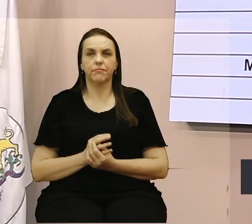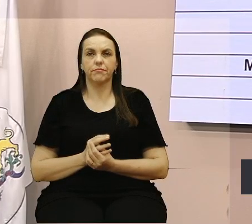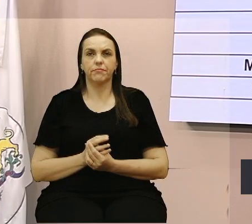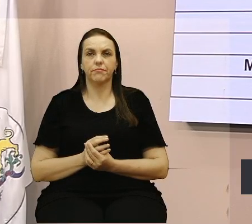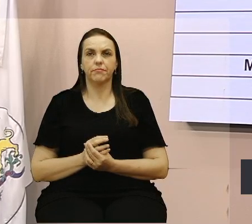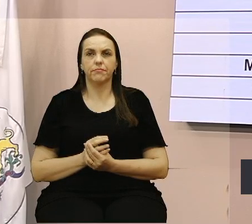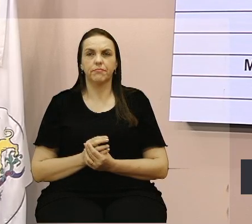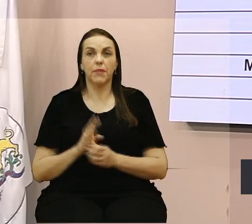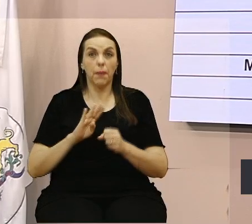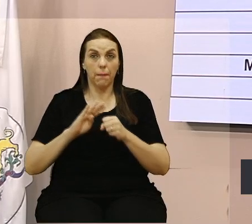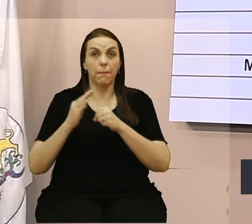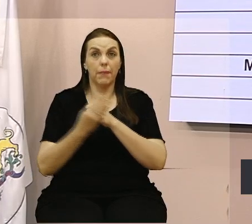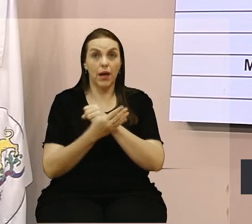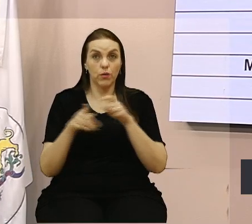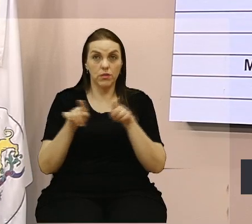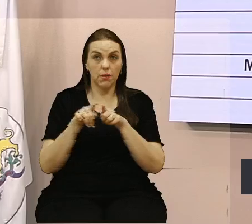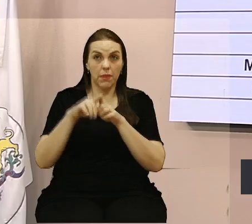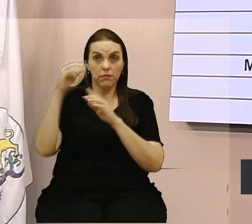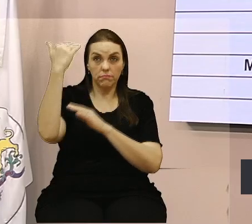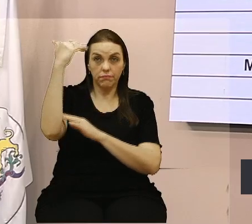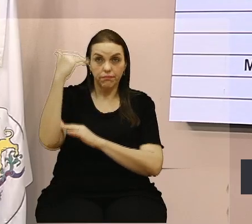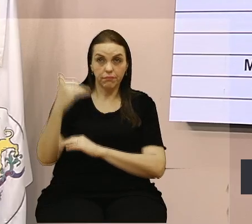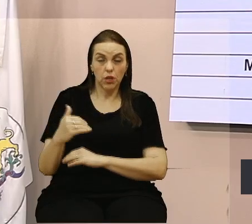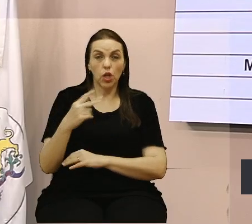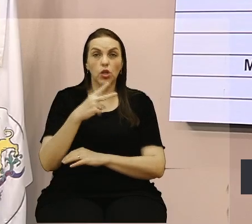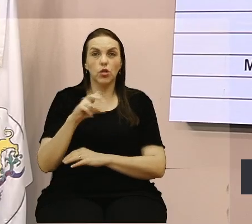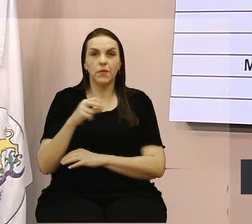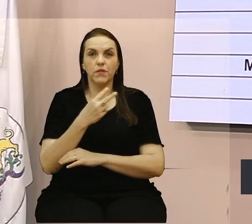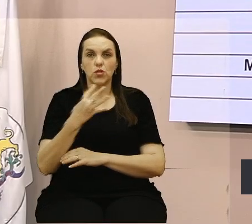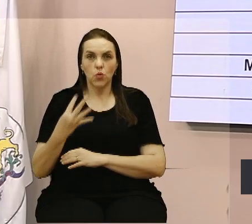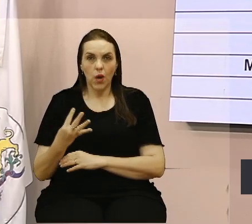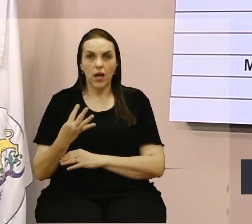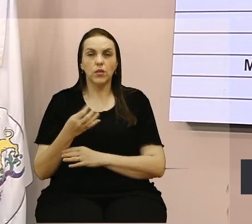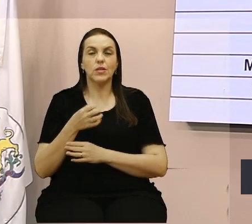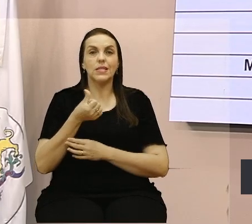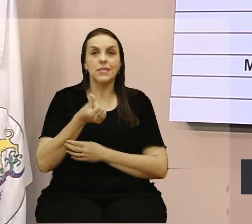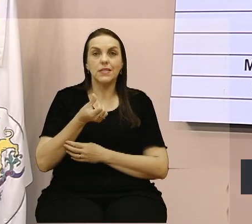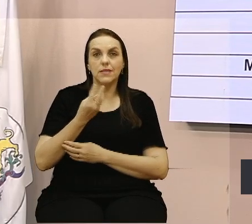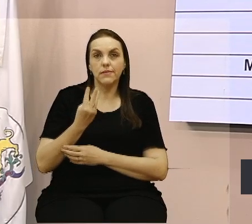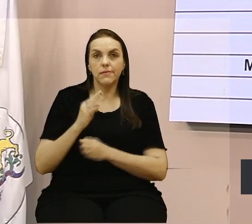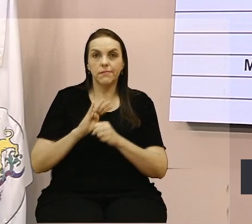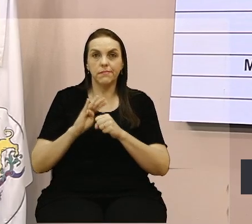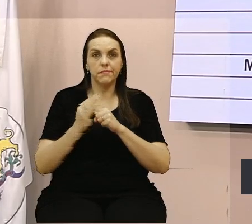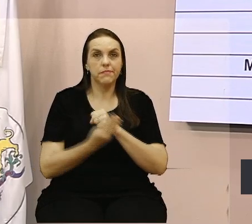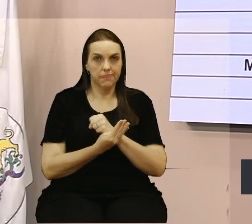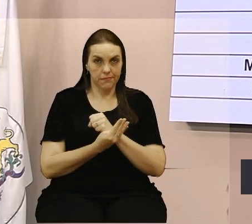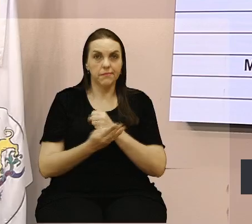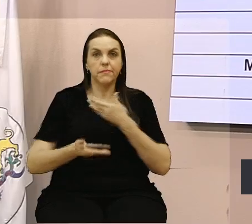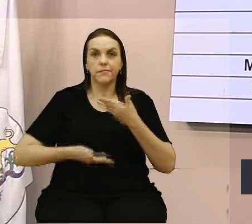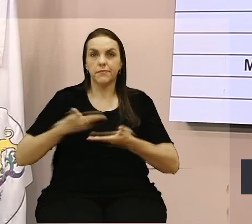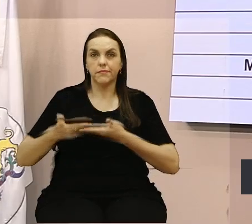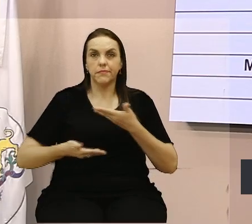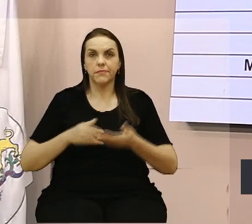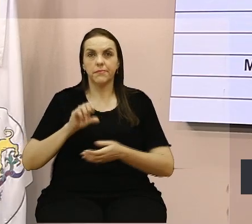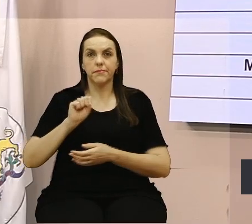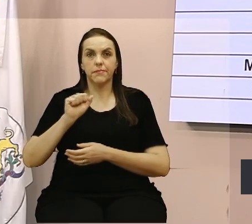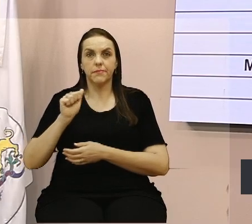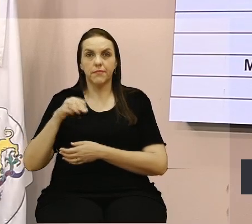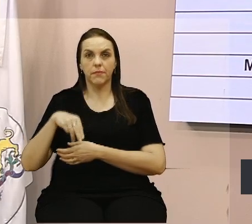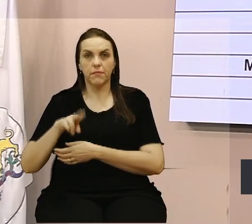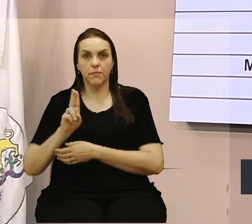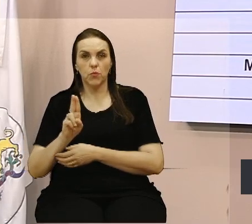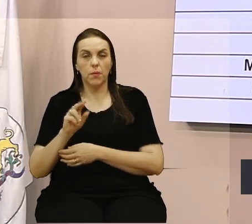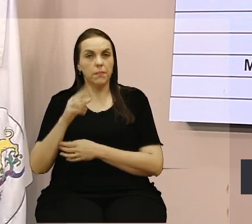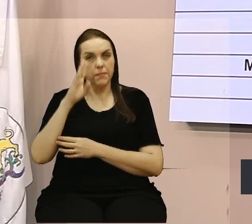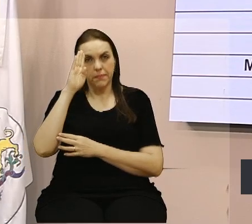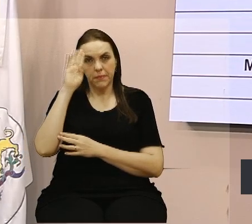Aqui os bairros, então, em 2024, foram 63 bairros que o SAMU atendeu, né, os principais, então,